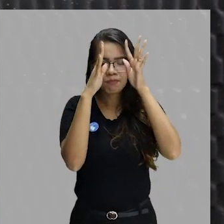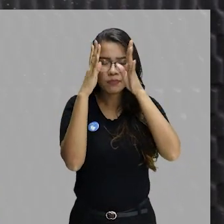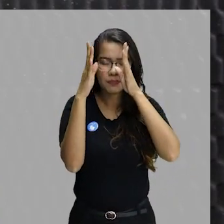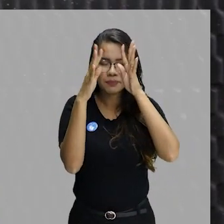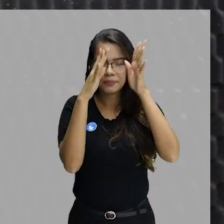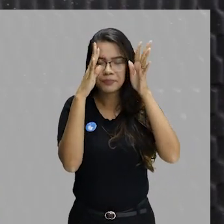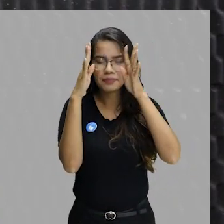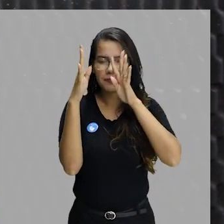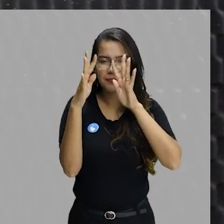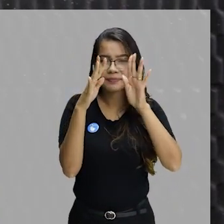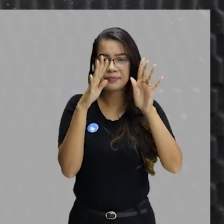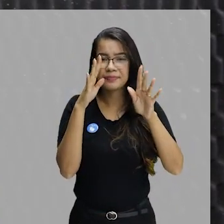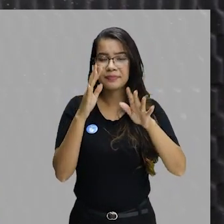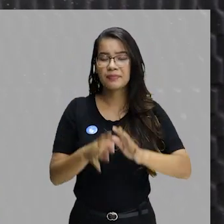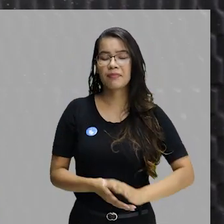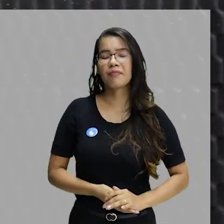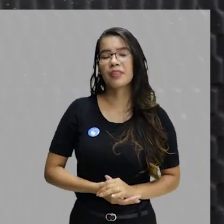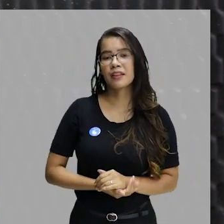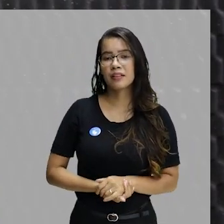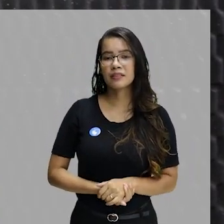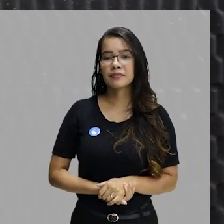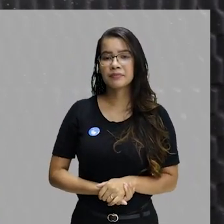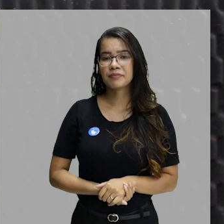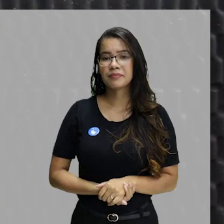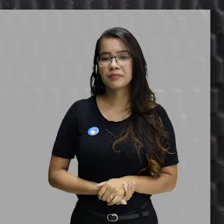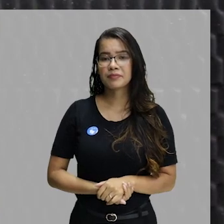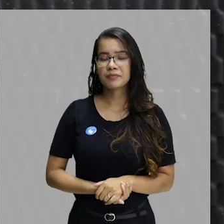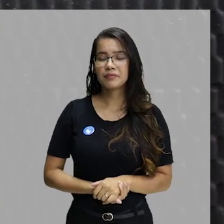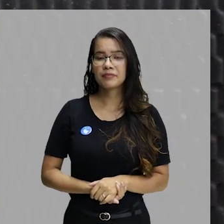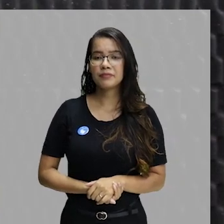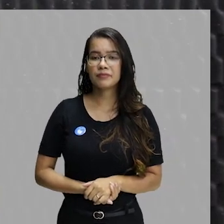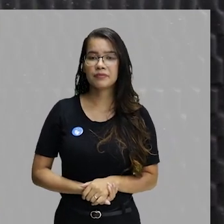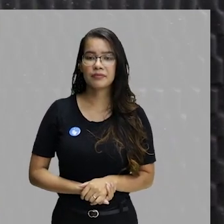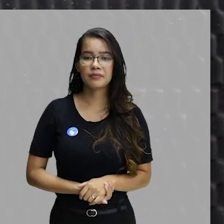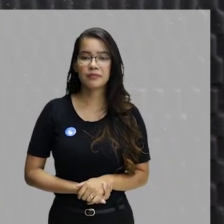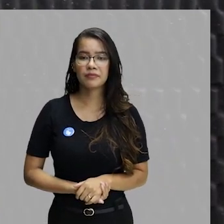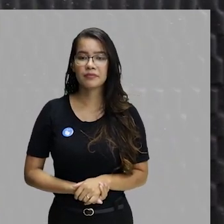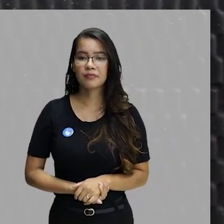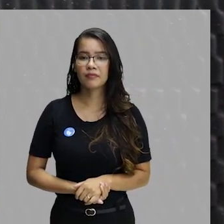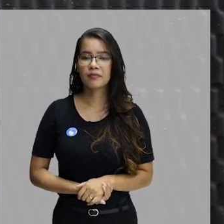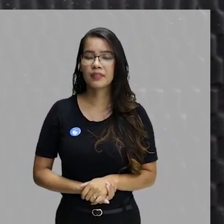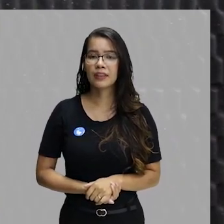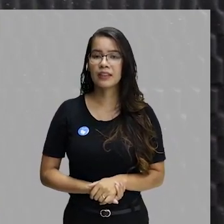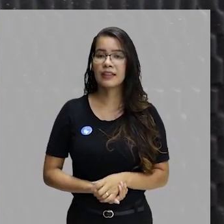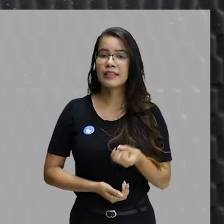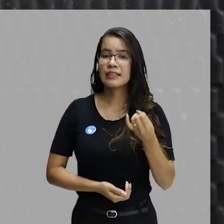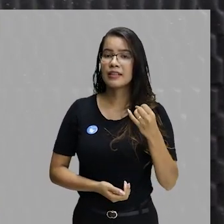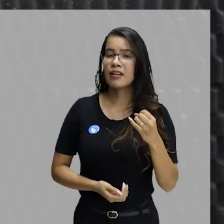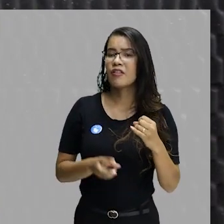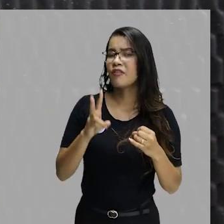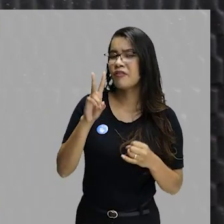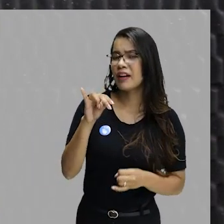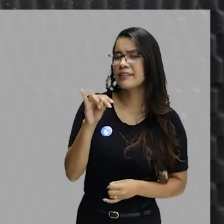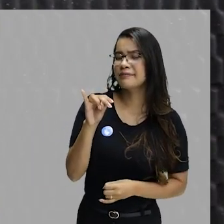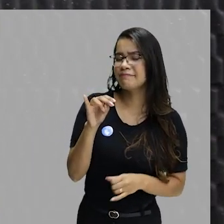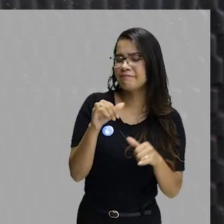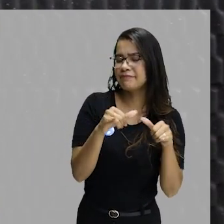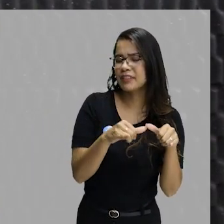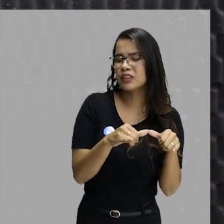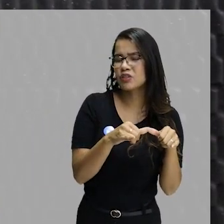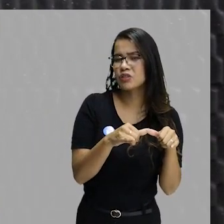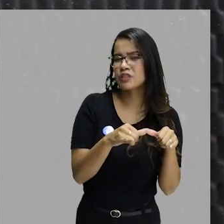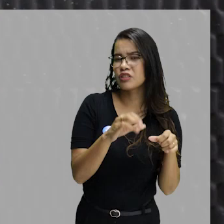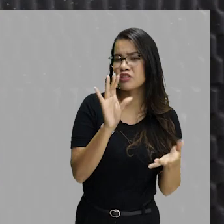mais popular, esse aspecto mais público de responsabilidade pública, se vai ficar somente no campo das